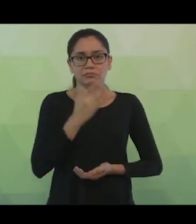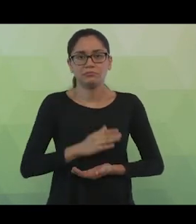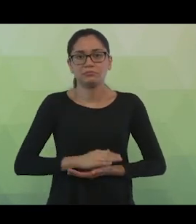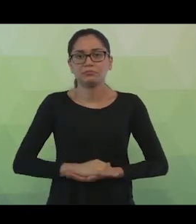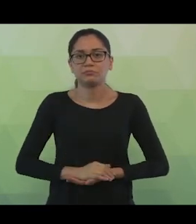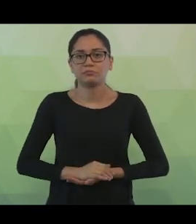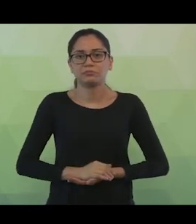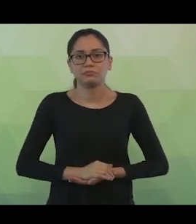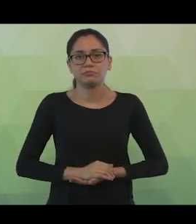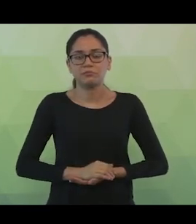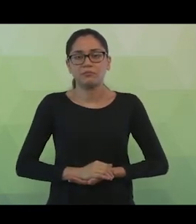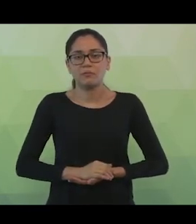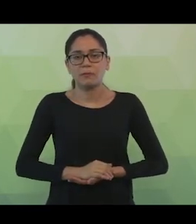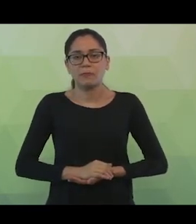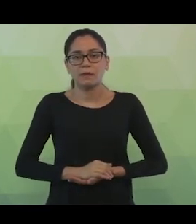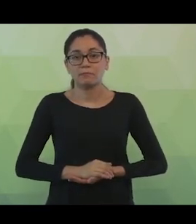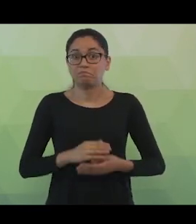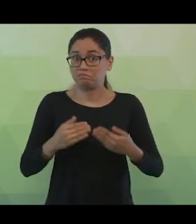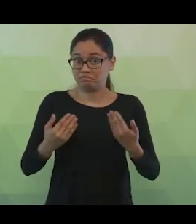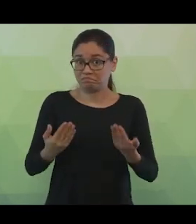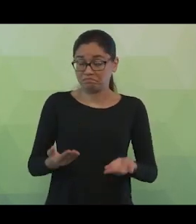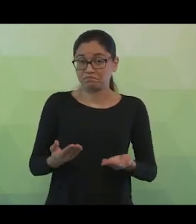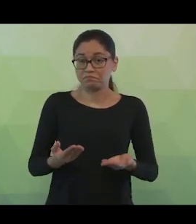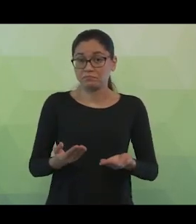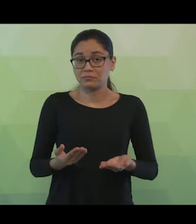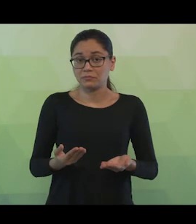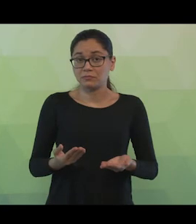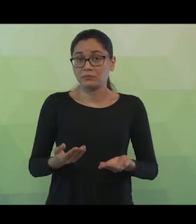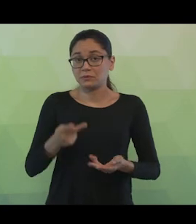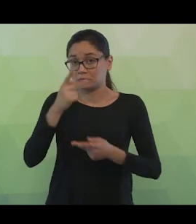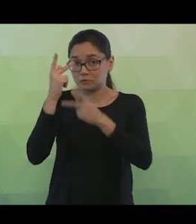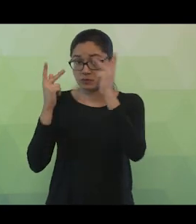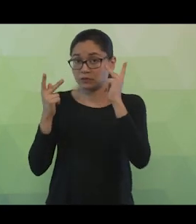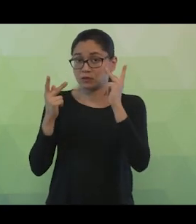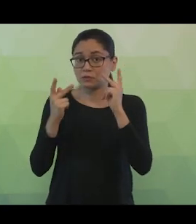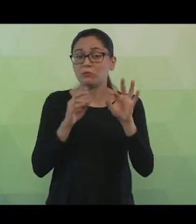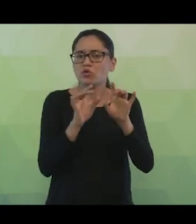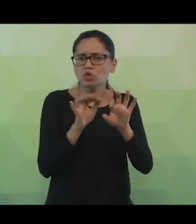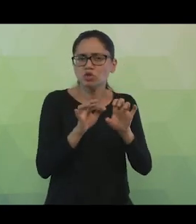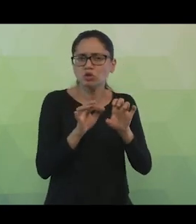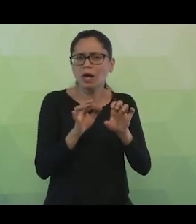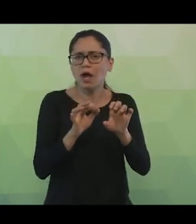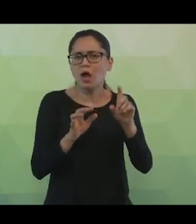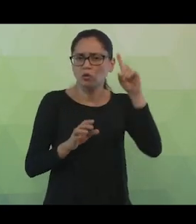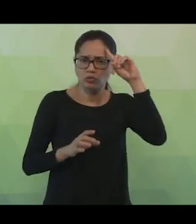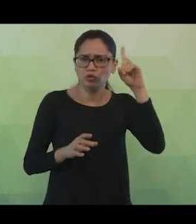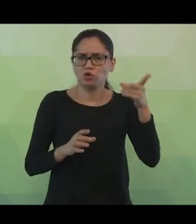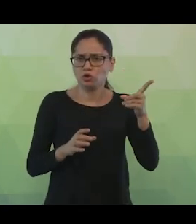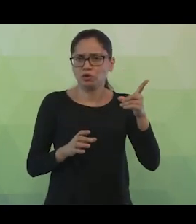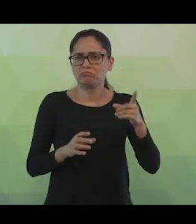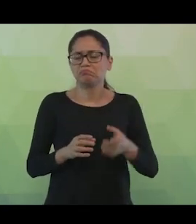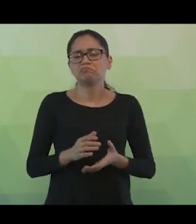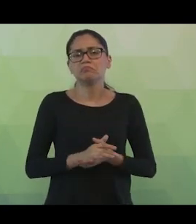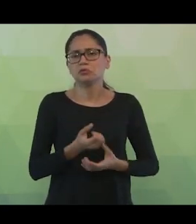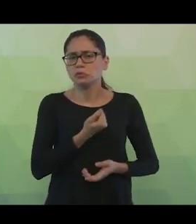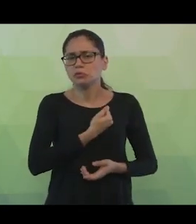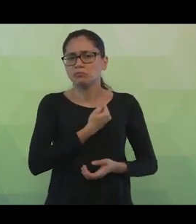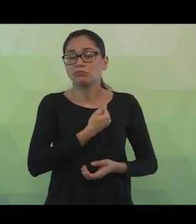Já que passamos para o usuário a informação para ele digitar o número de dias, agora a gente